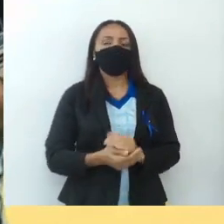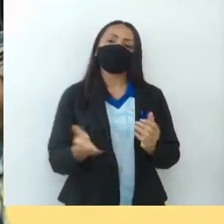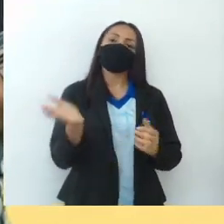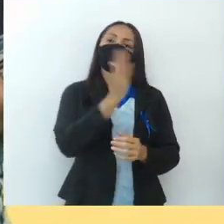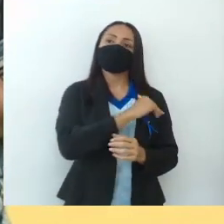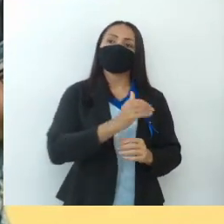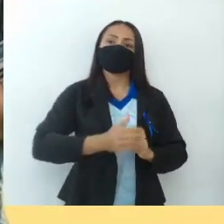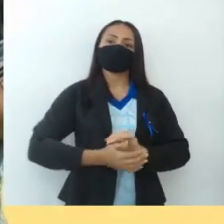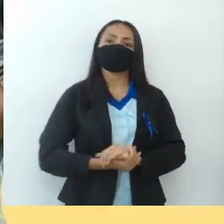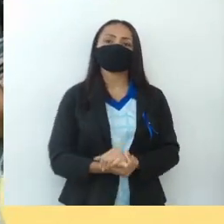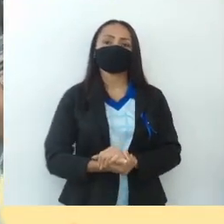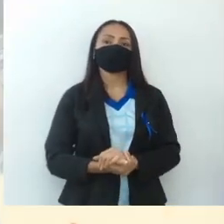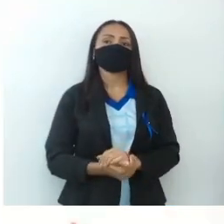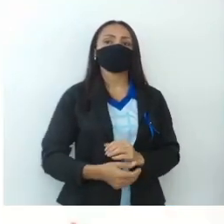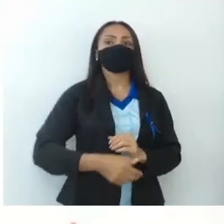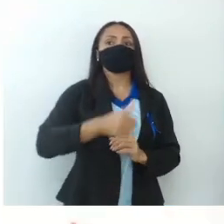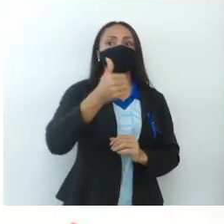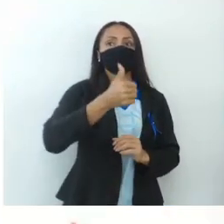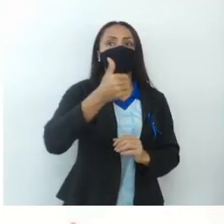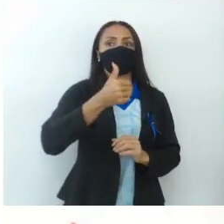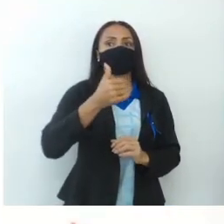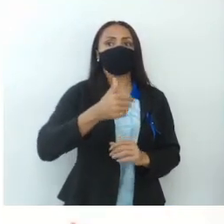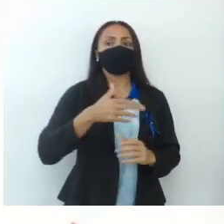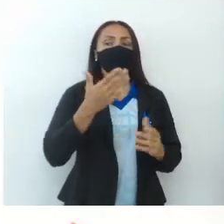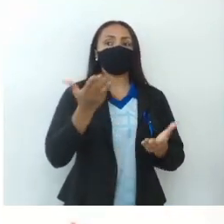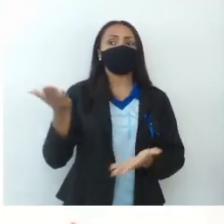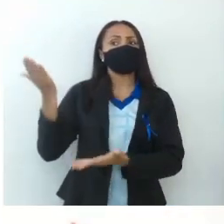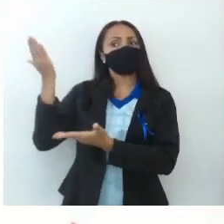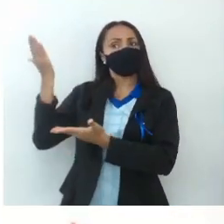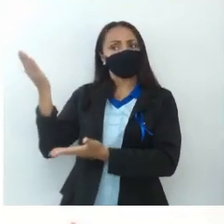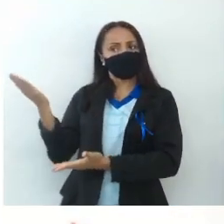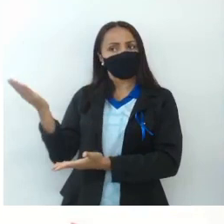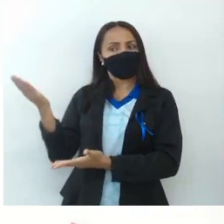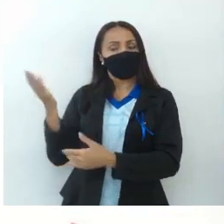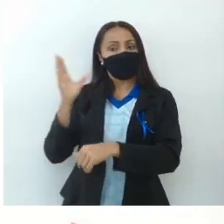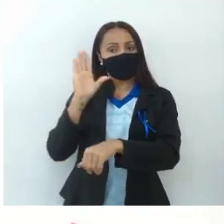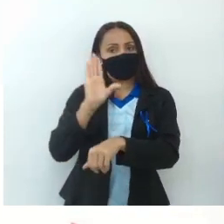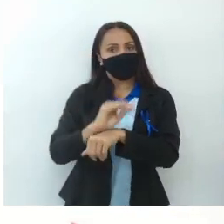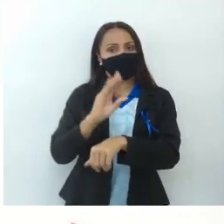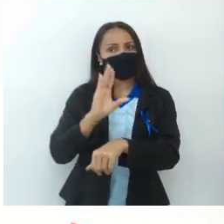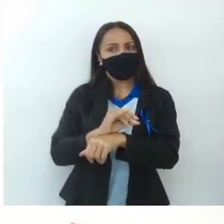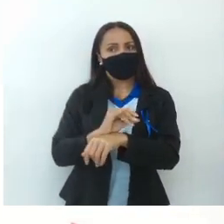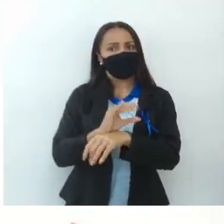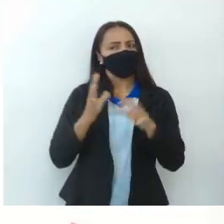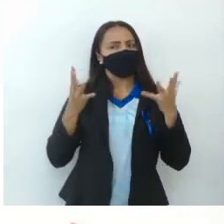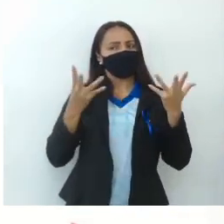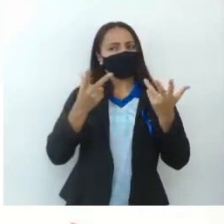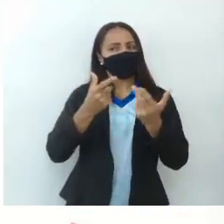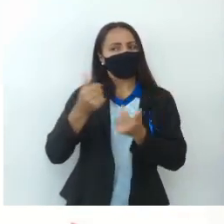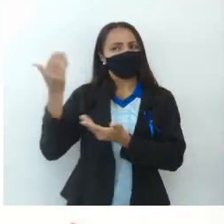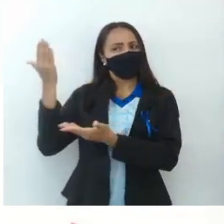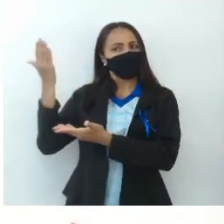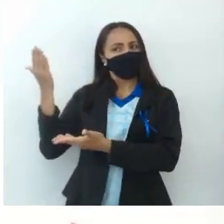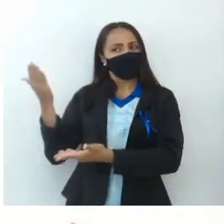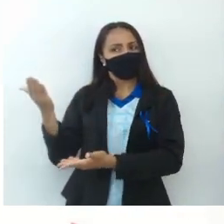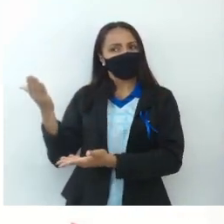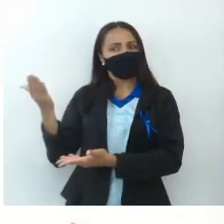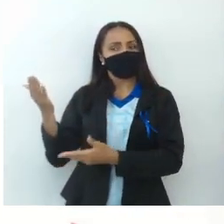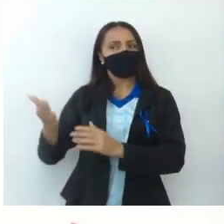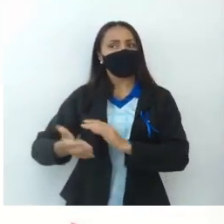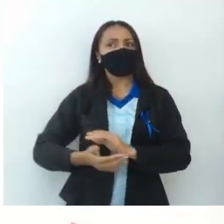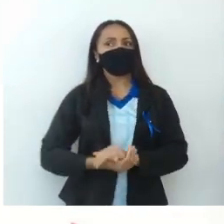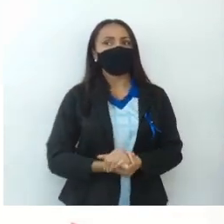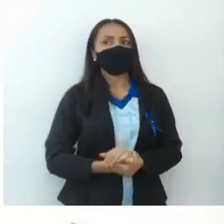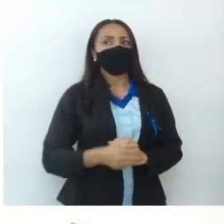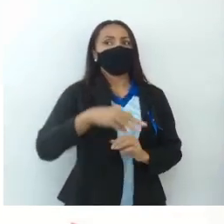lá. A primeira. Essa aí, pessoal, é uma foto ícone. Essa foto é da cidade de Maurícia. Essa